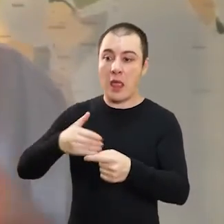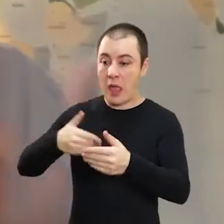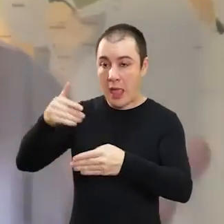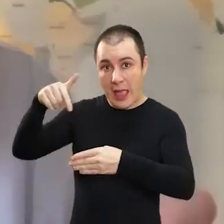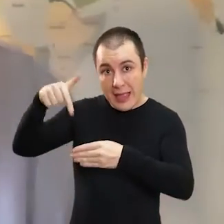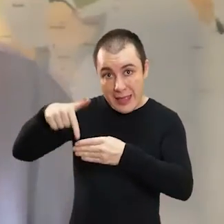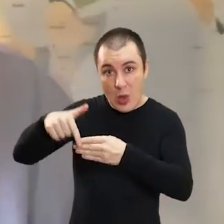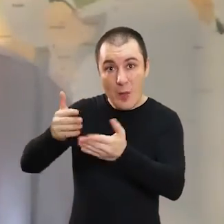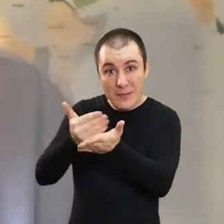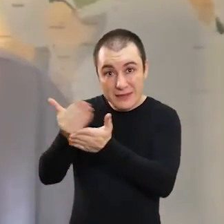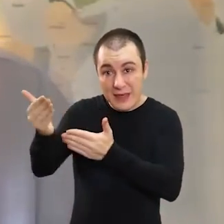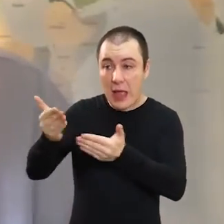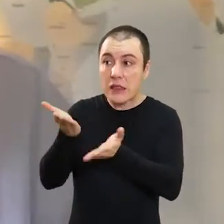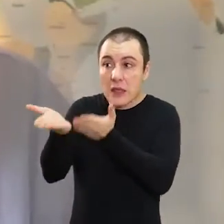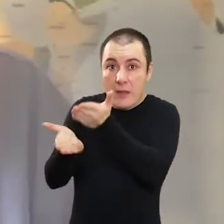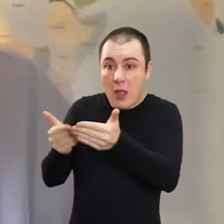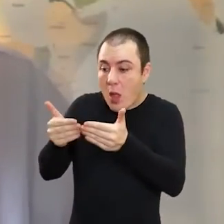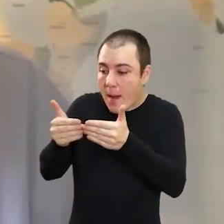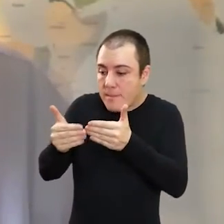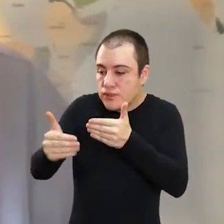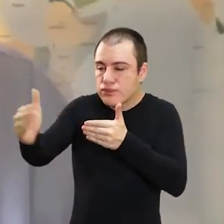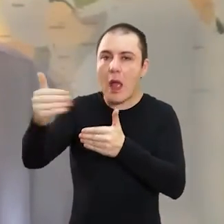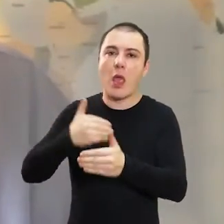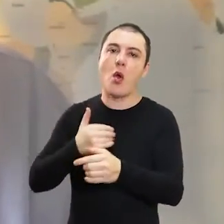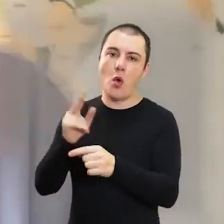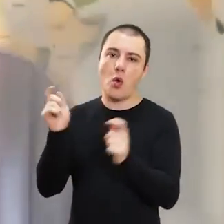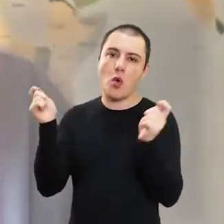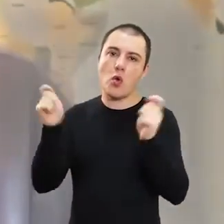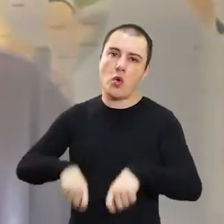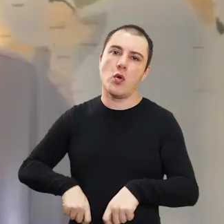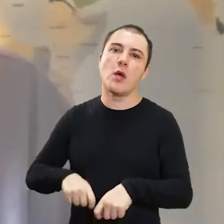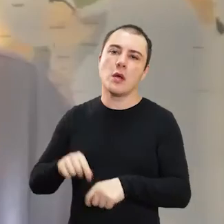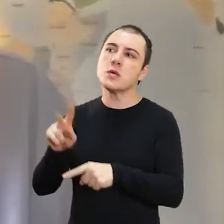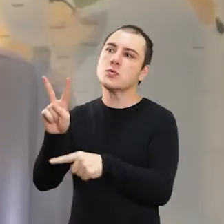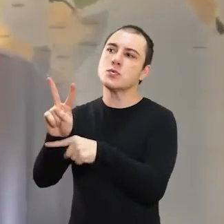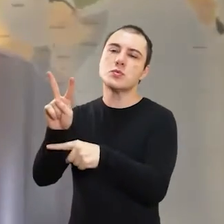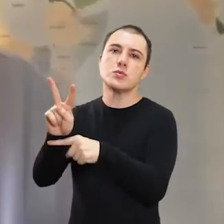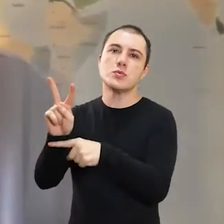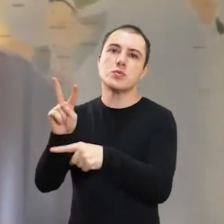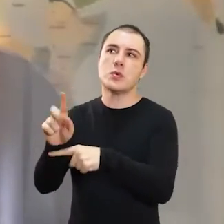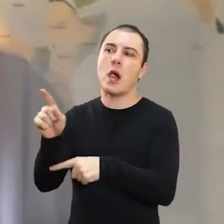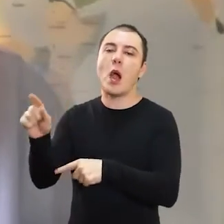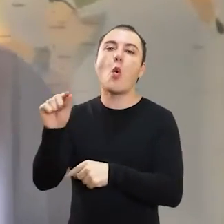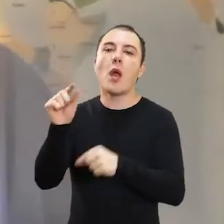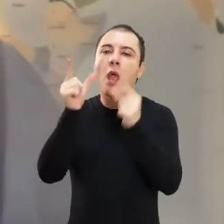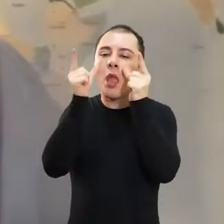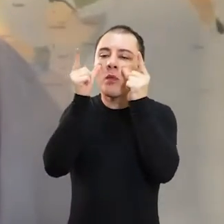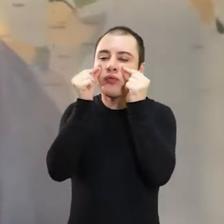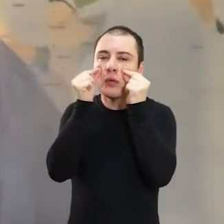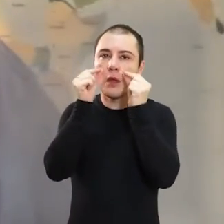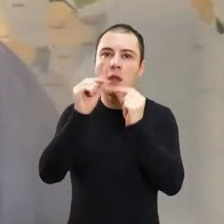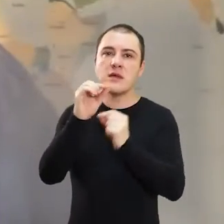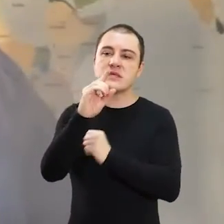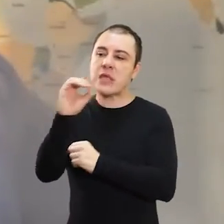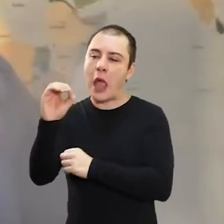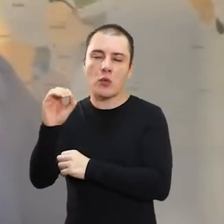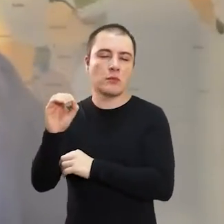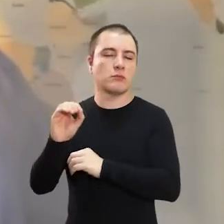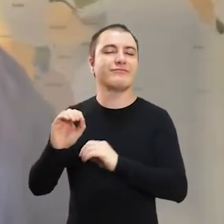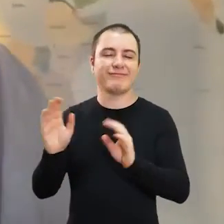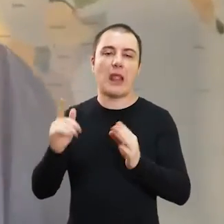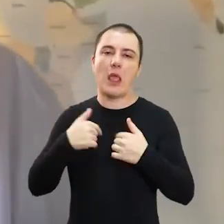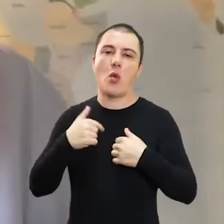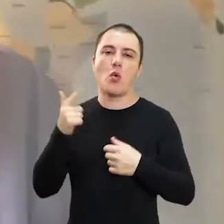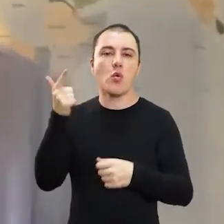com o tratamento, eu vou conseguir estabilizar a doença e impedir a sua progressão para total cegueira.